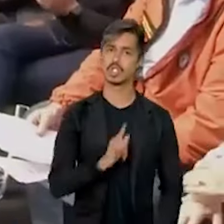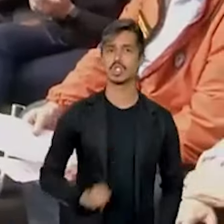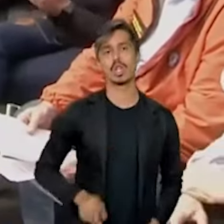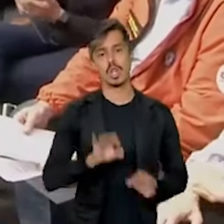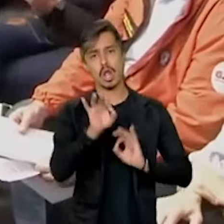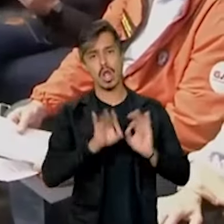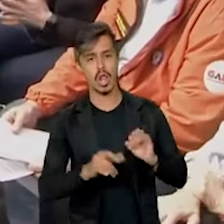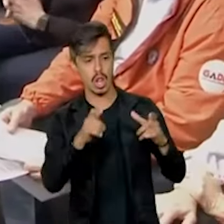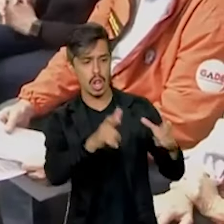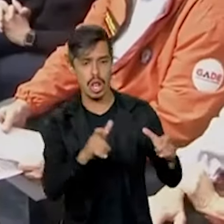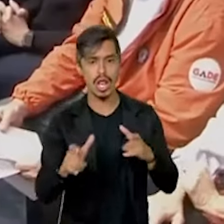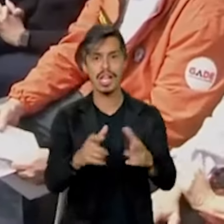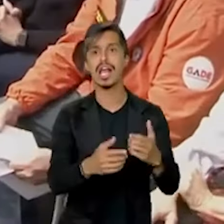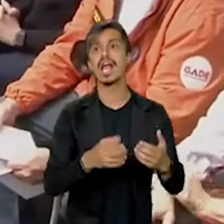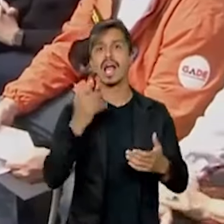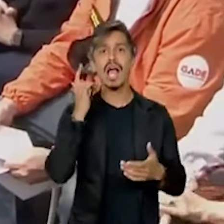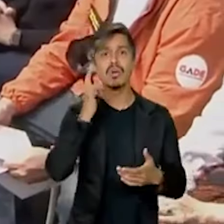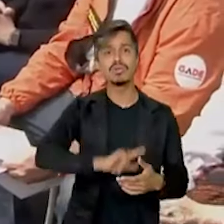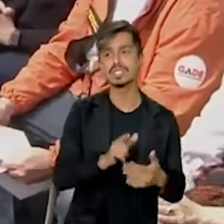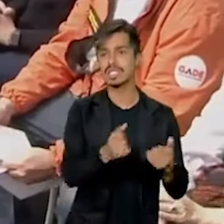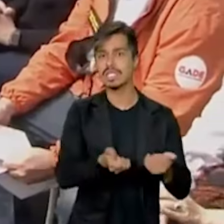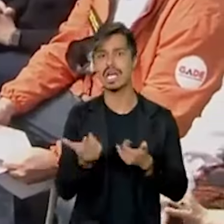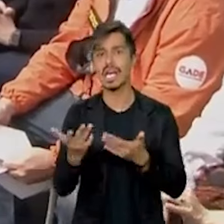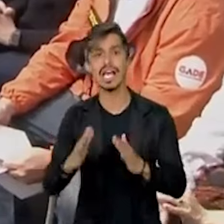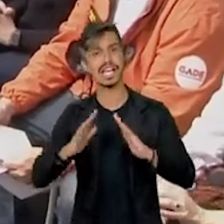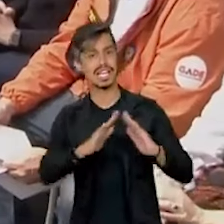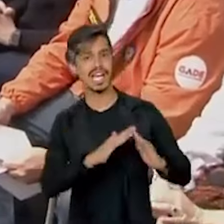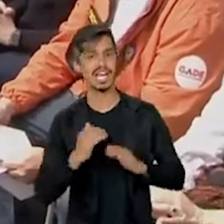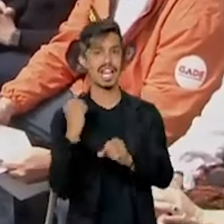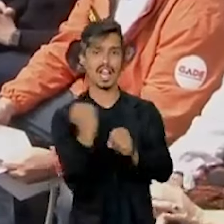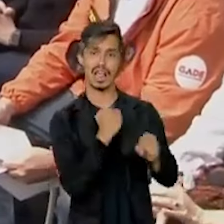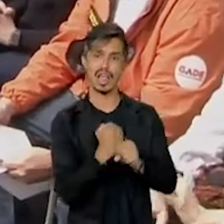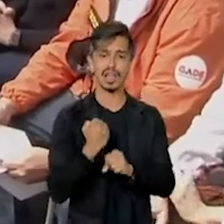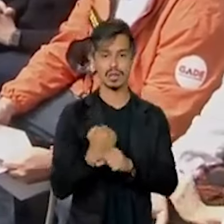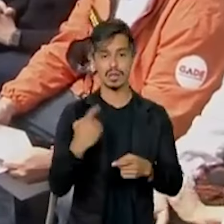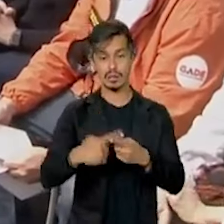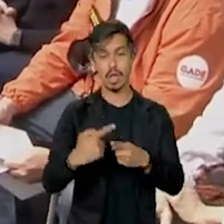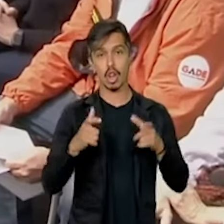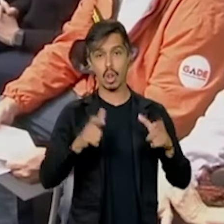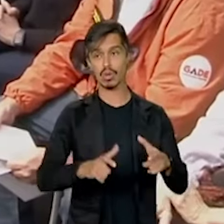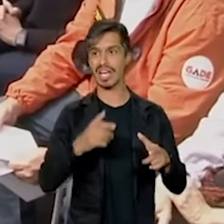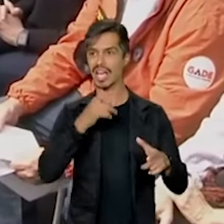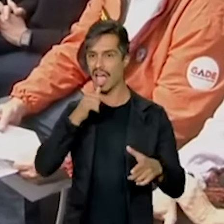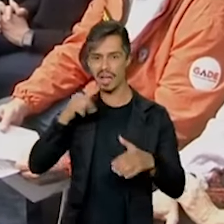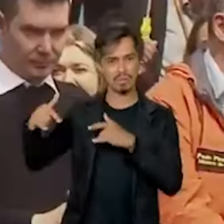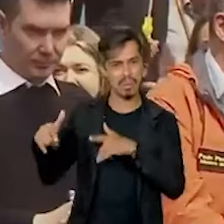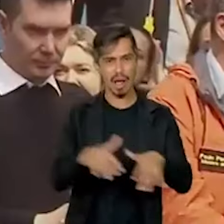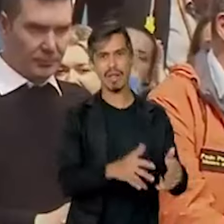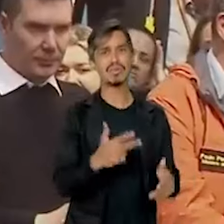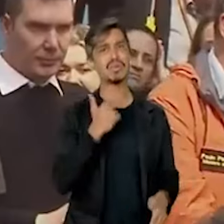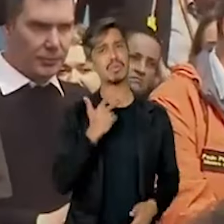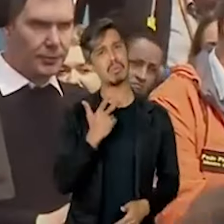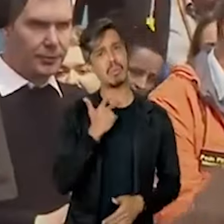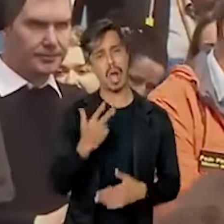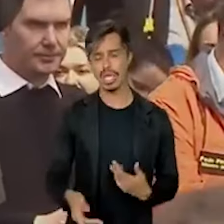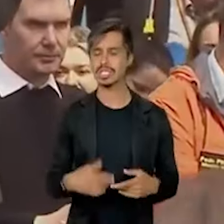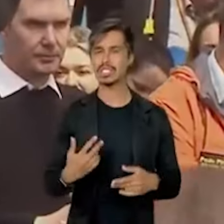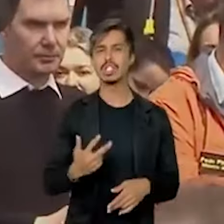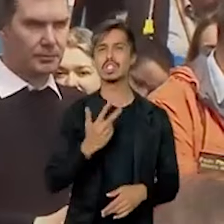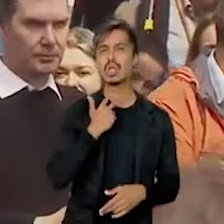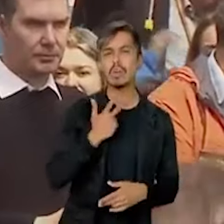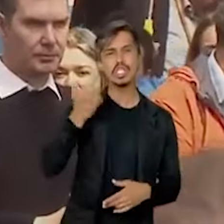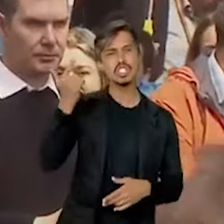arrumar terreno para fazer casa nova, porque a gente não vai construir casa no lugar que deu enchente, porque a gente não vai permitir